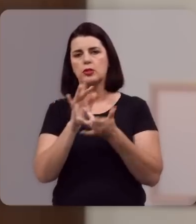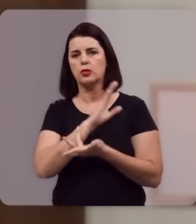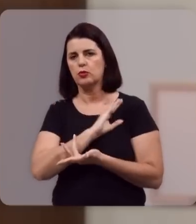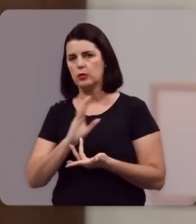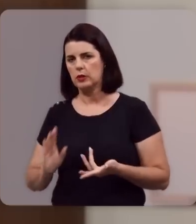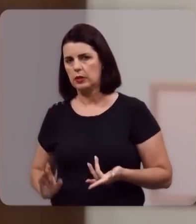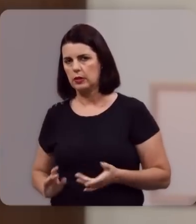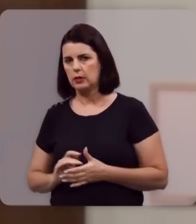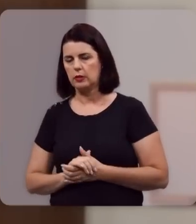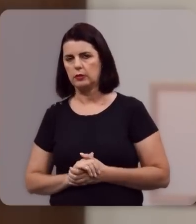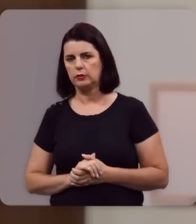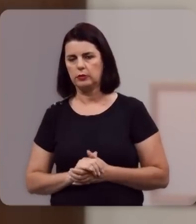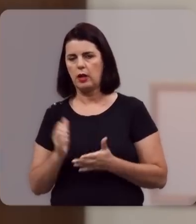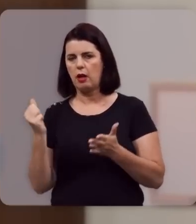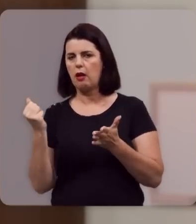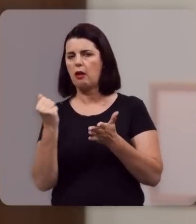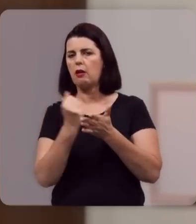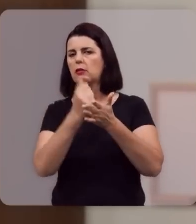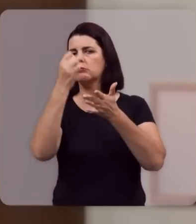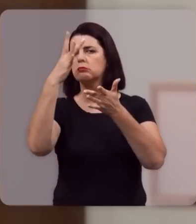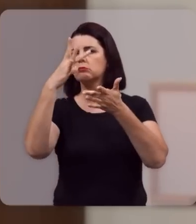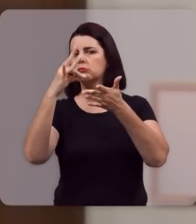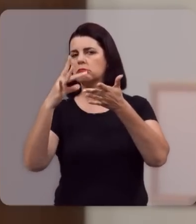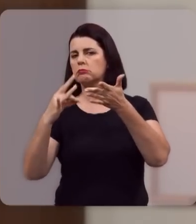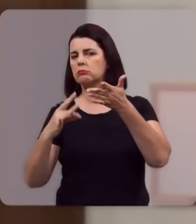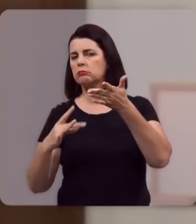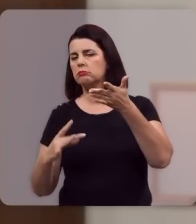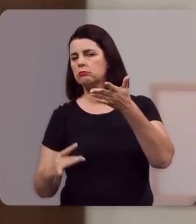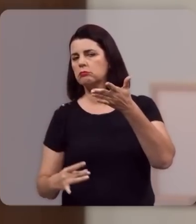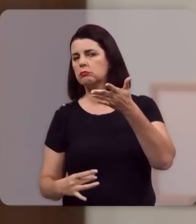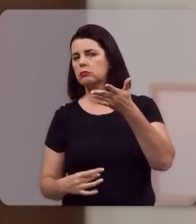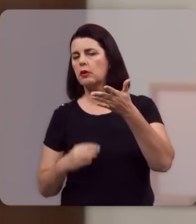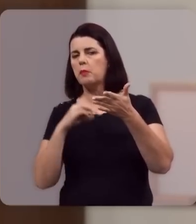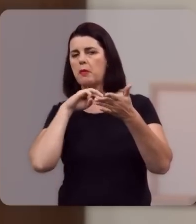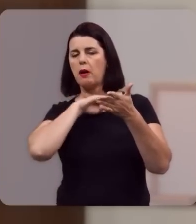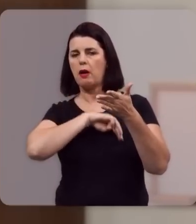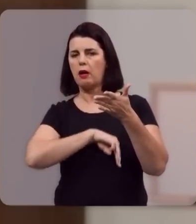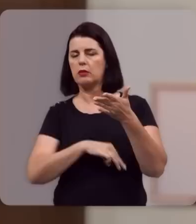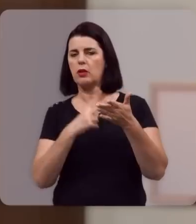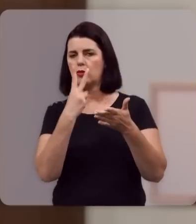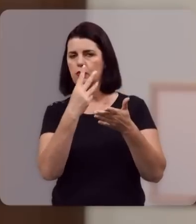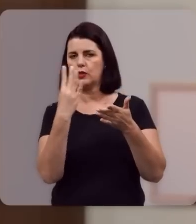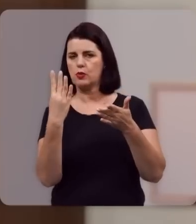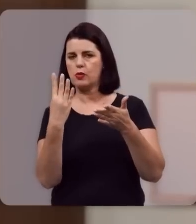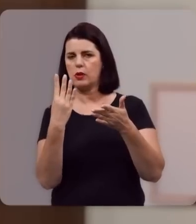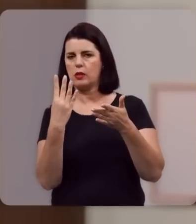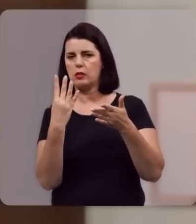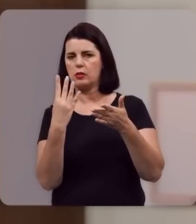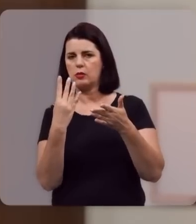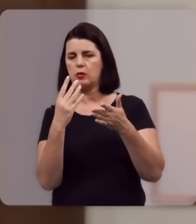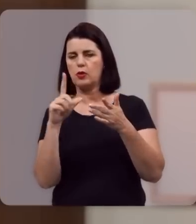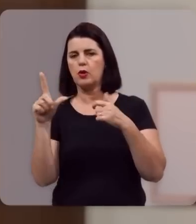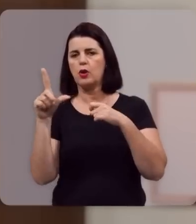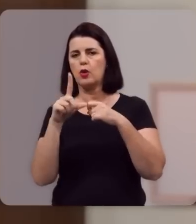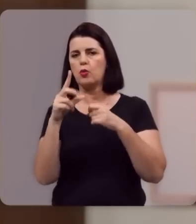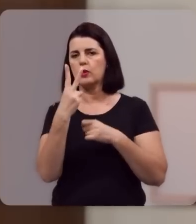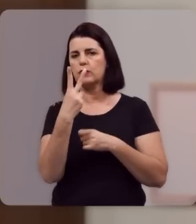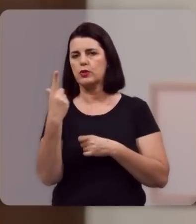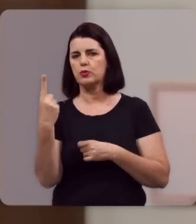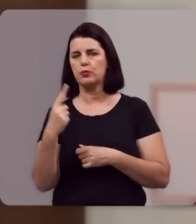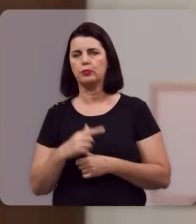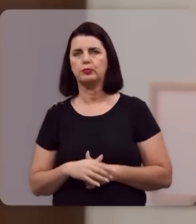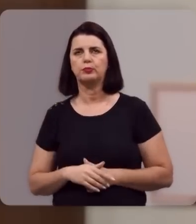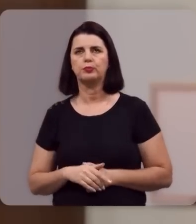Cristo, registrado em detalhes aqui em Mateus 24 e Lucas 21.